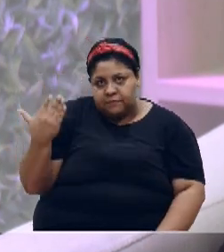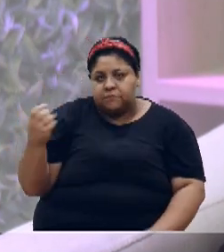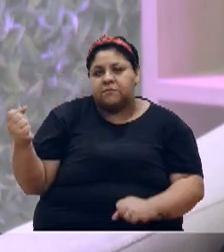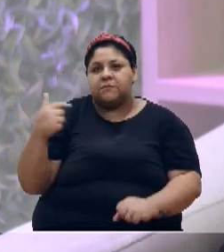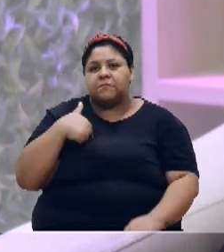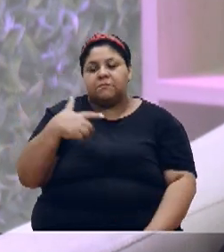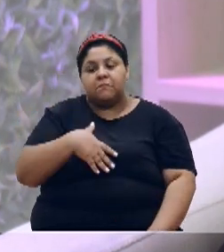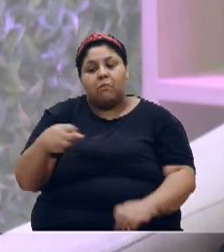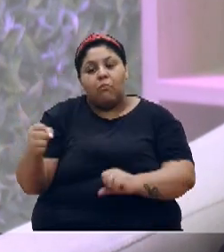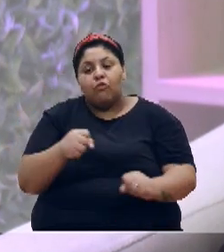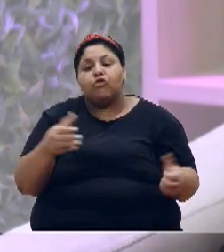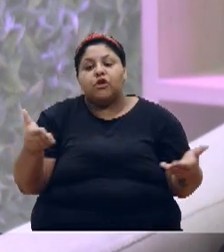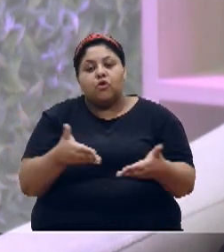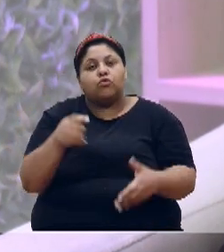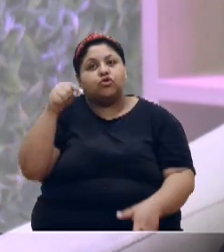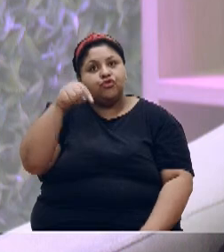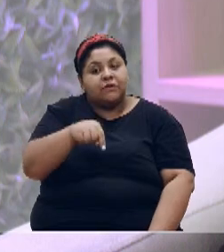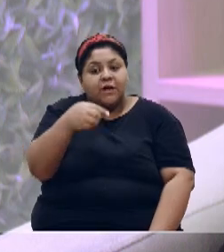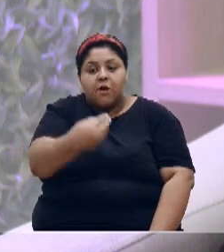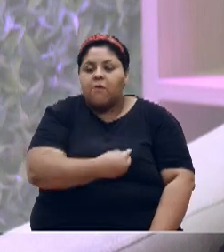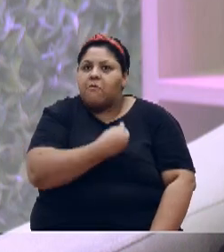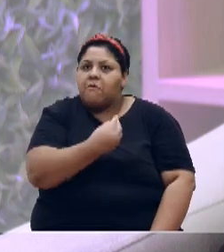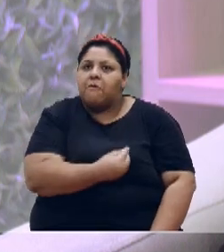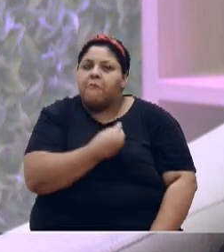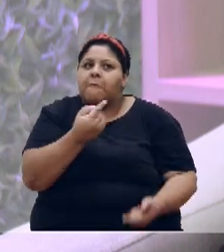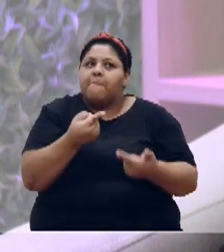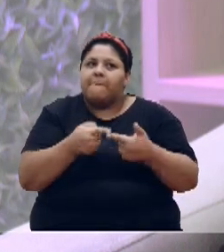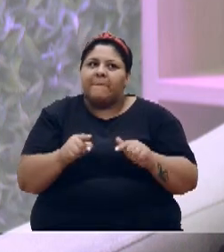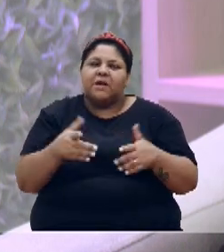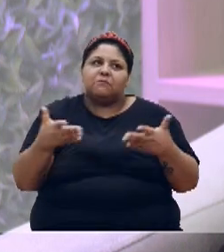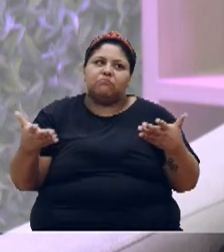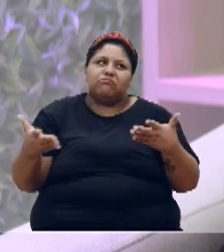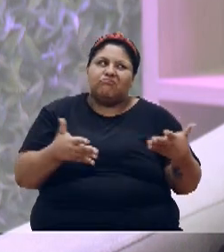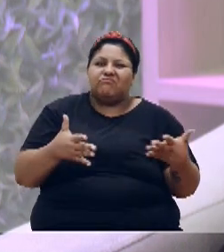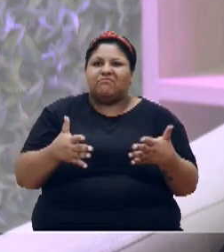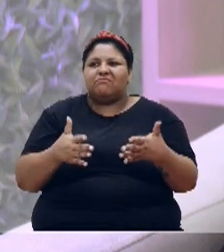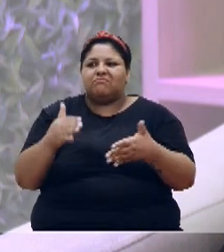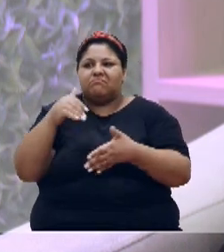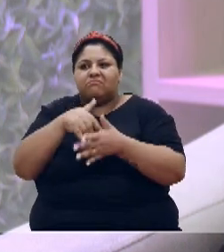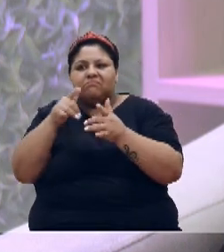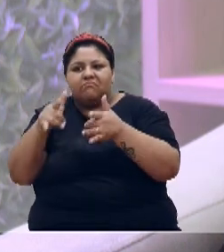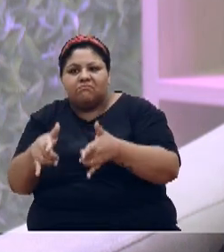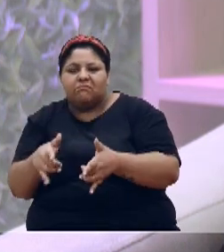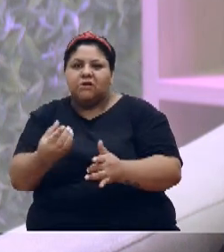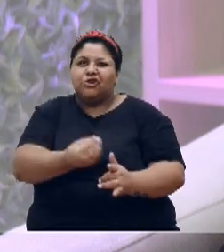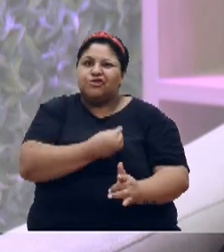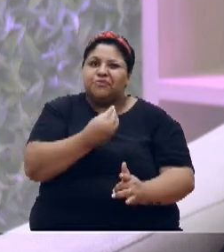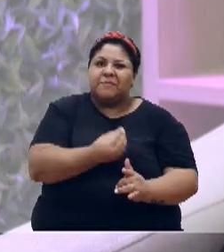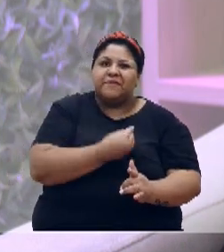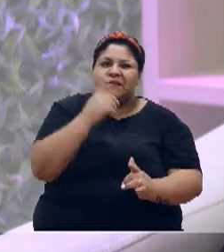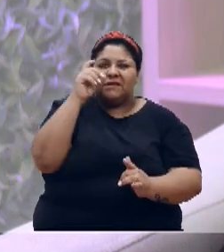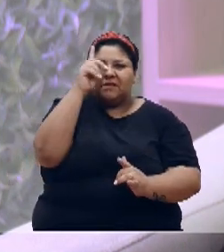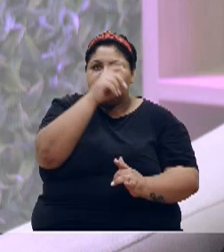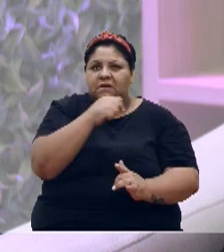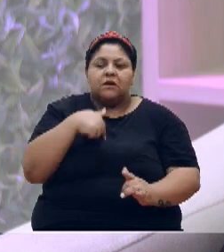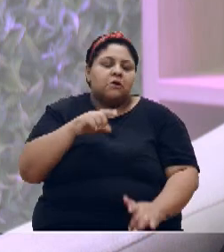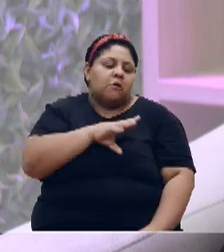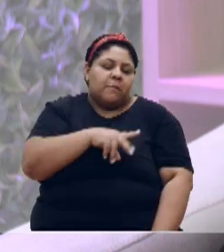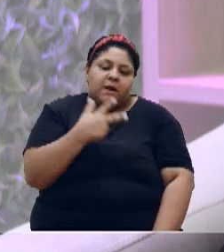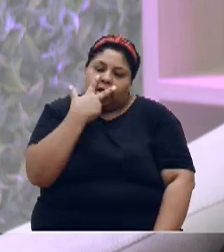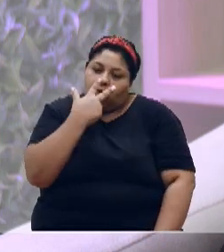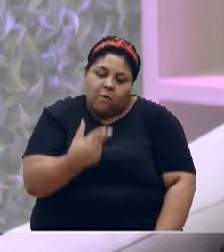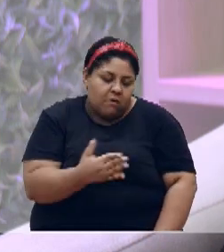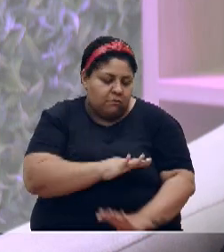poderia hoje estar aqui viva, mas numa condição acamada, numa condição de vida muito limitada, que eu amaria ela igual, eu